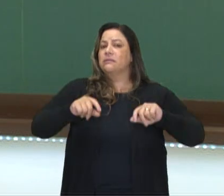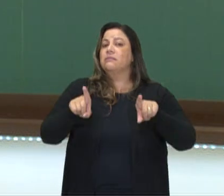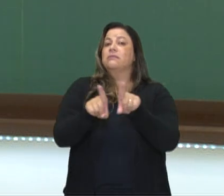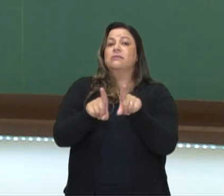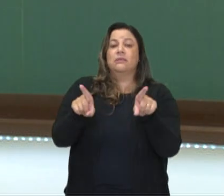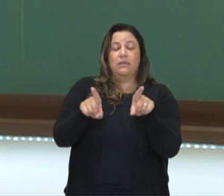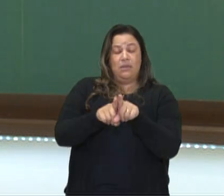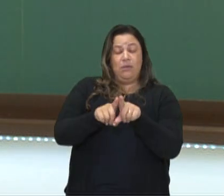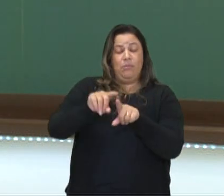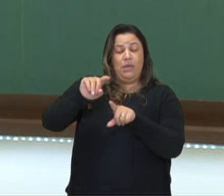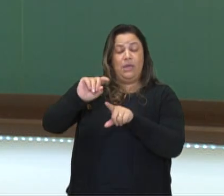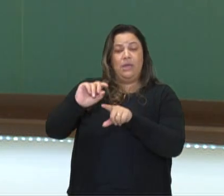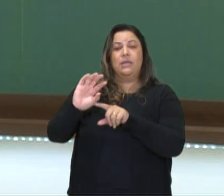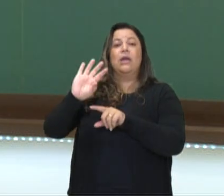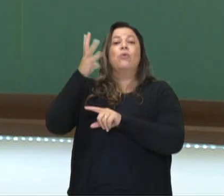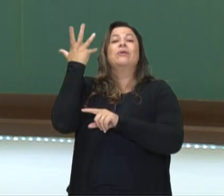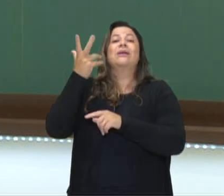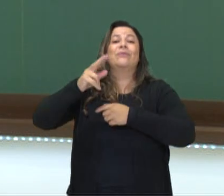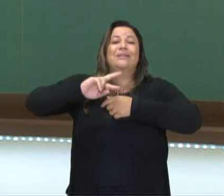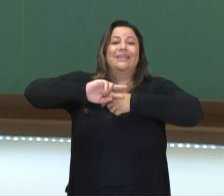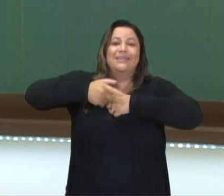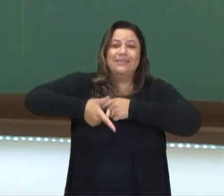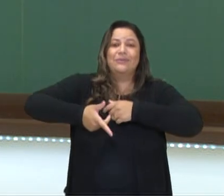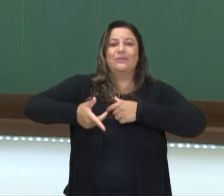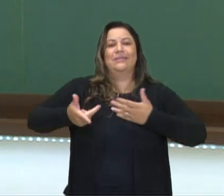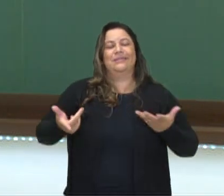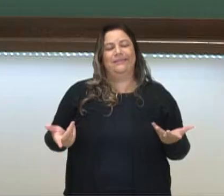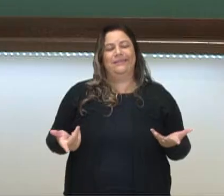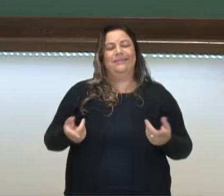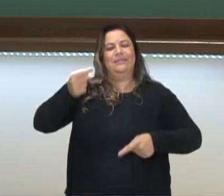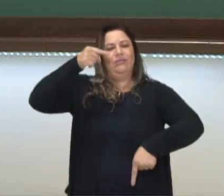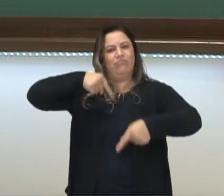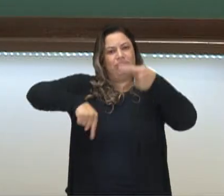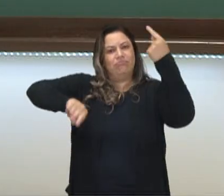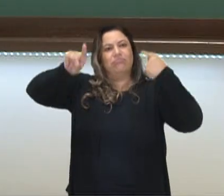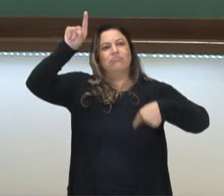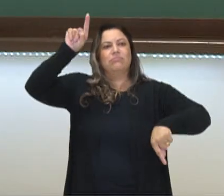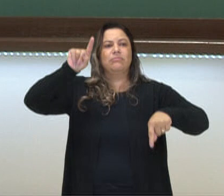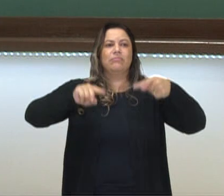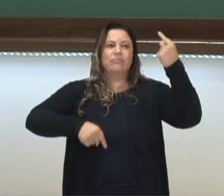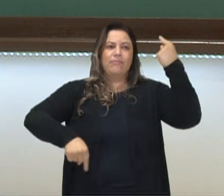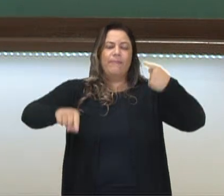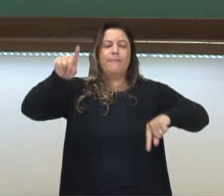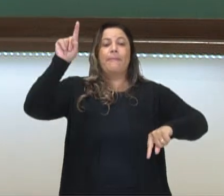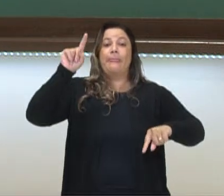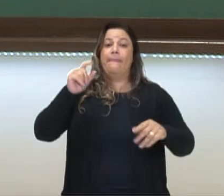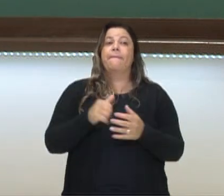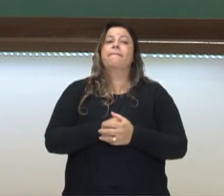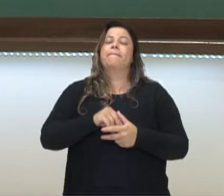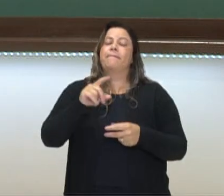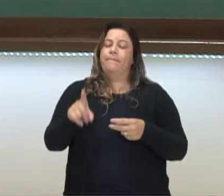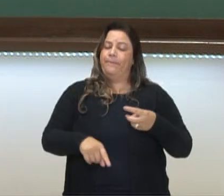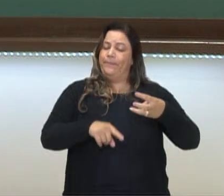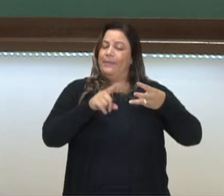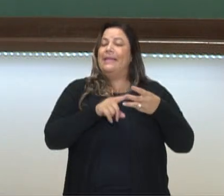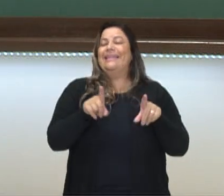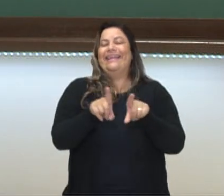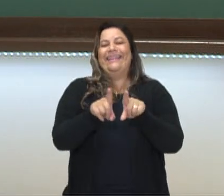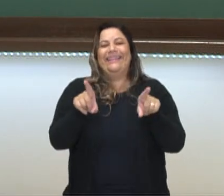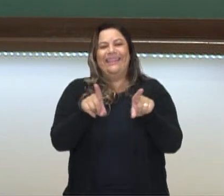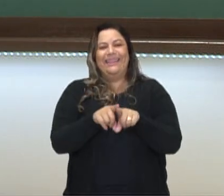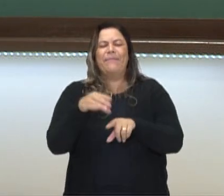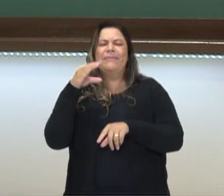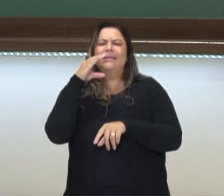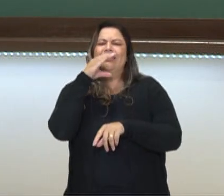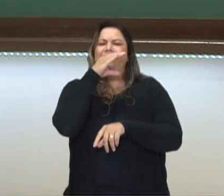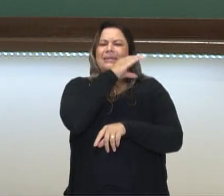sendo causa e consequência da inversão térmica. E aí nós vamos ver também que existe o aquecimento global, que é